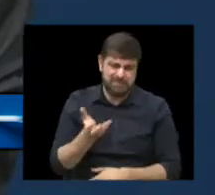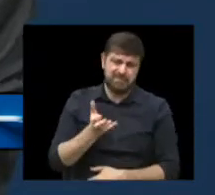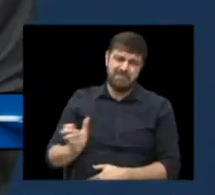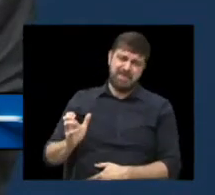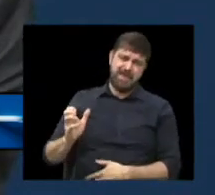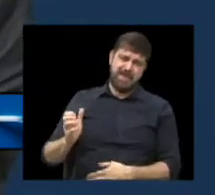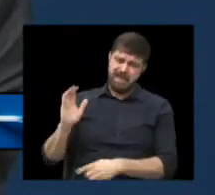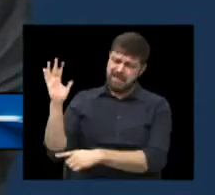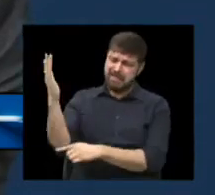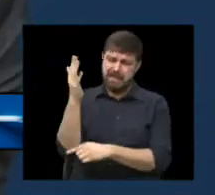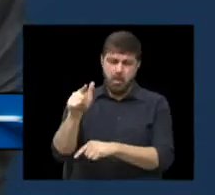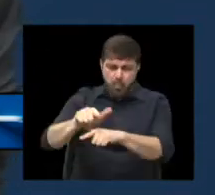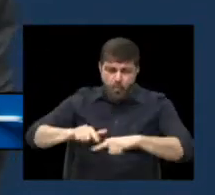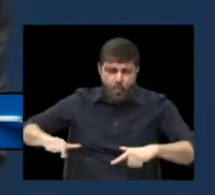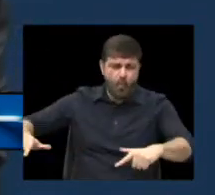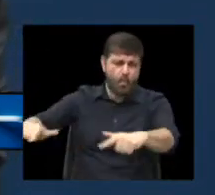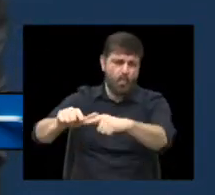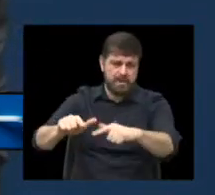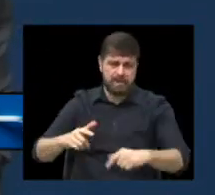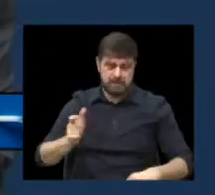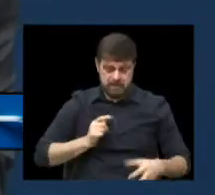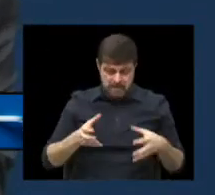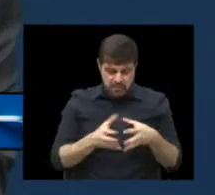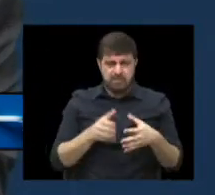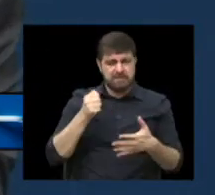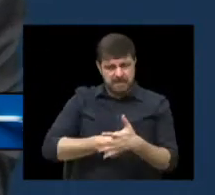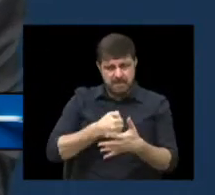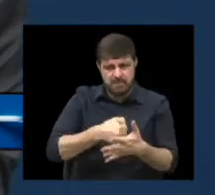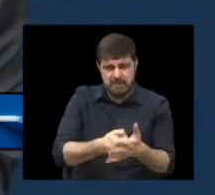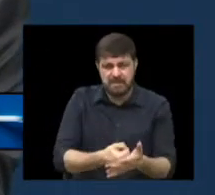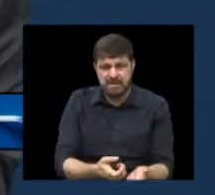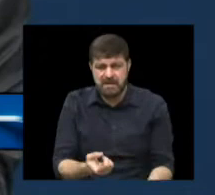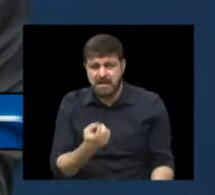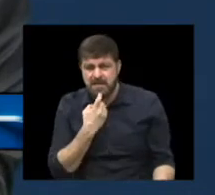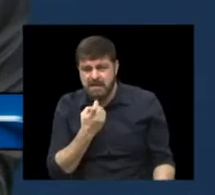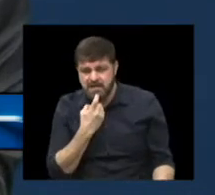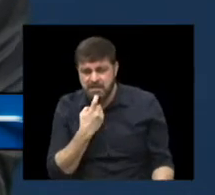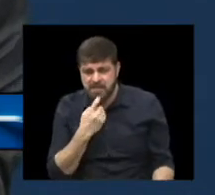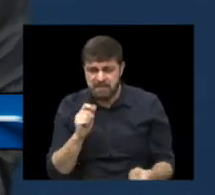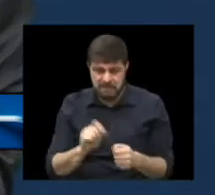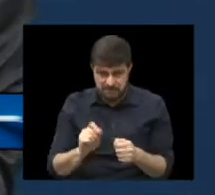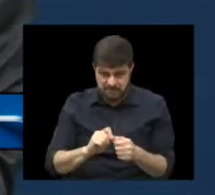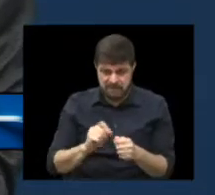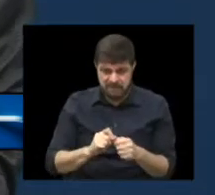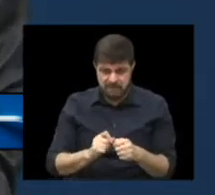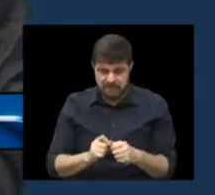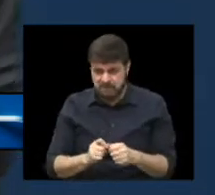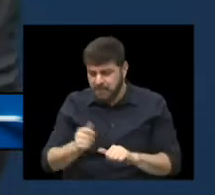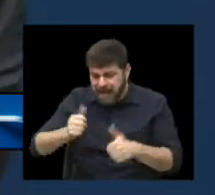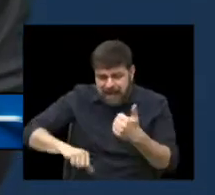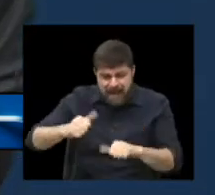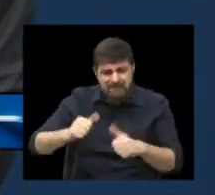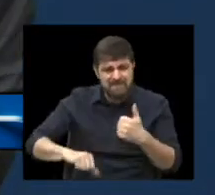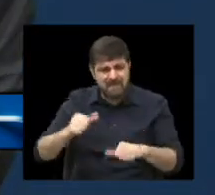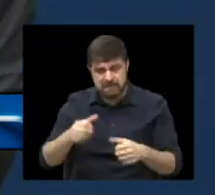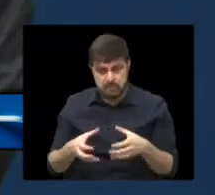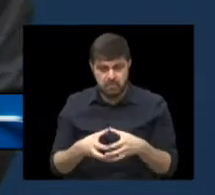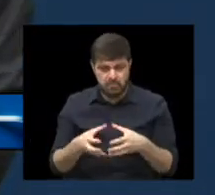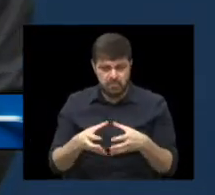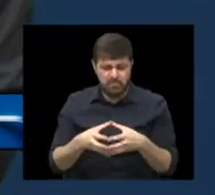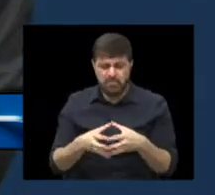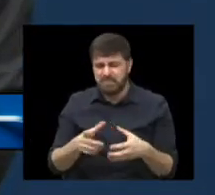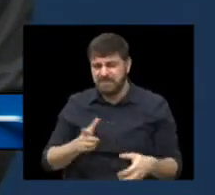população. Né? Várias entidades têm se manifestado, a ONG Minha Campinas, inclusive, fez uma apuração sobre isso, né? E tem